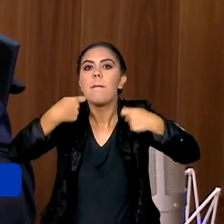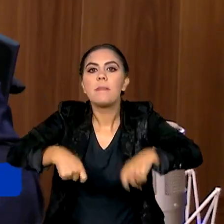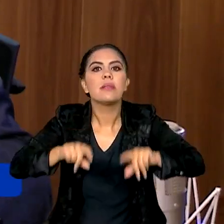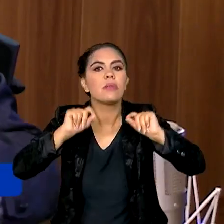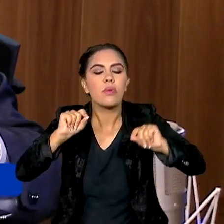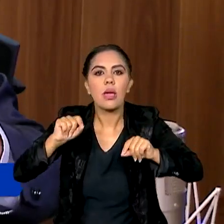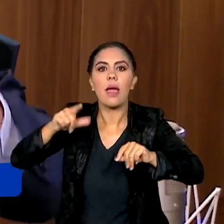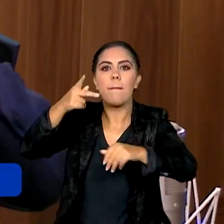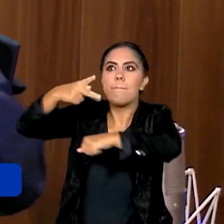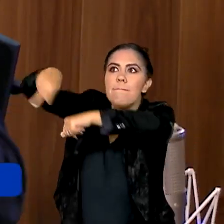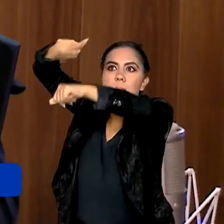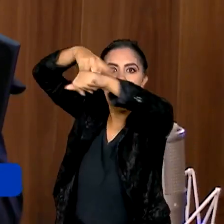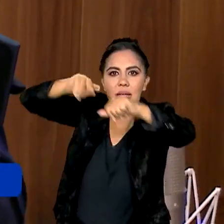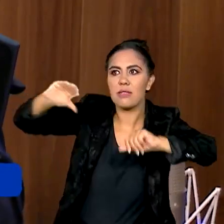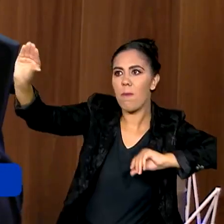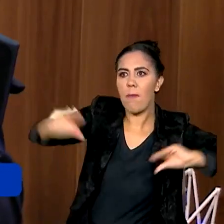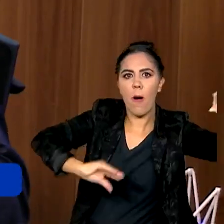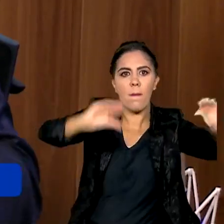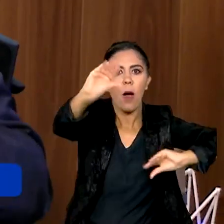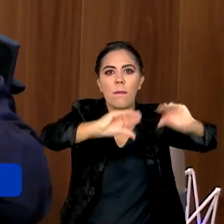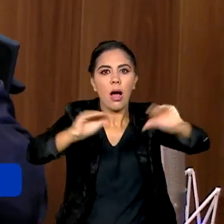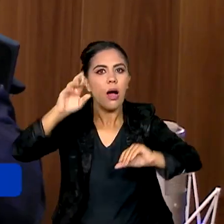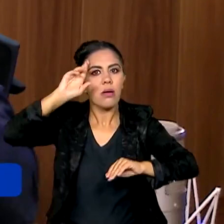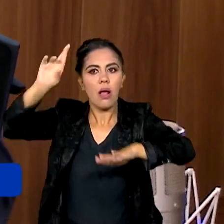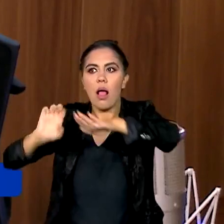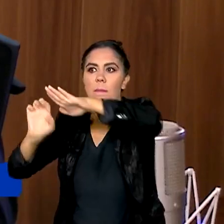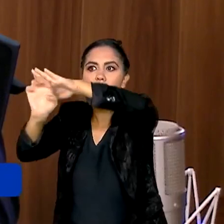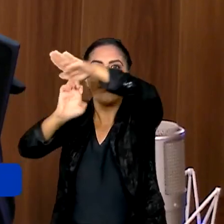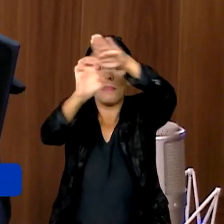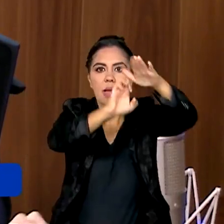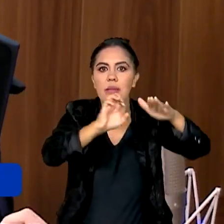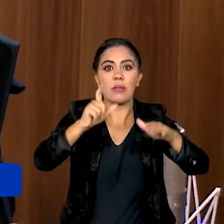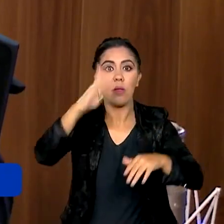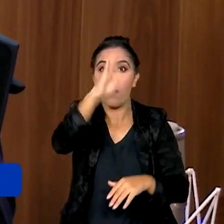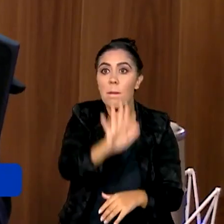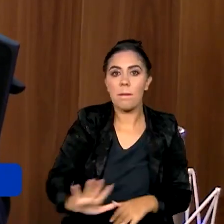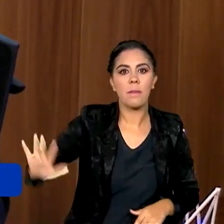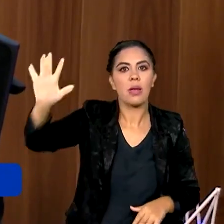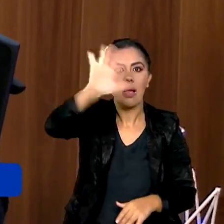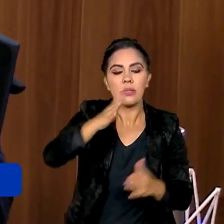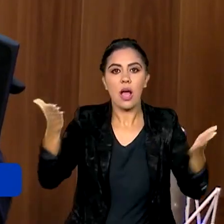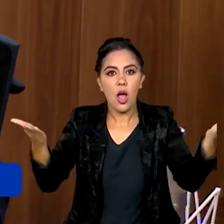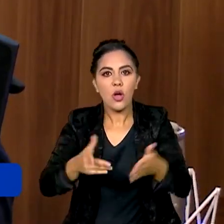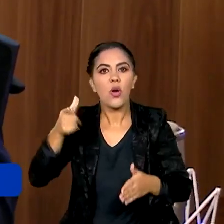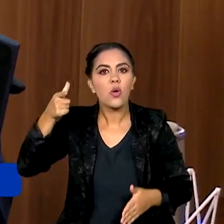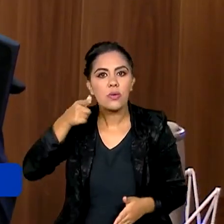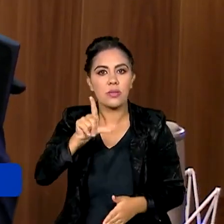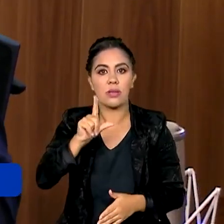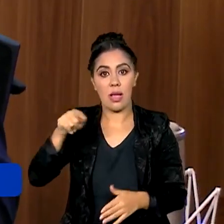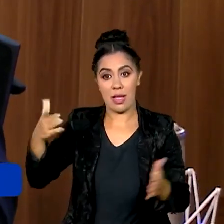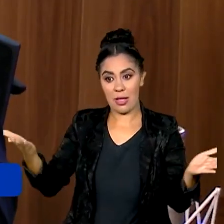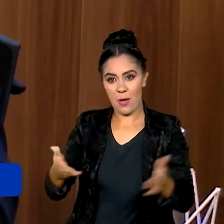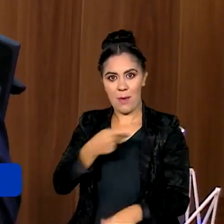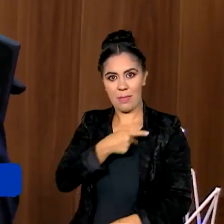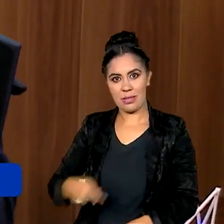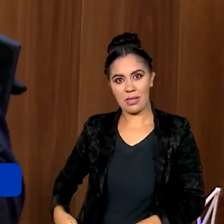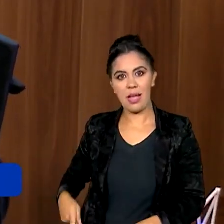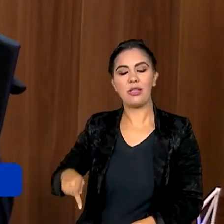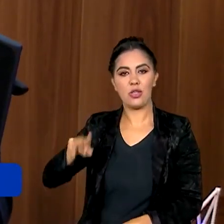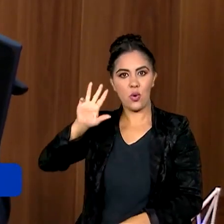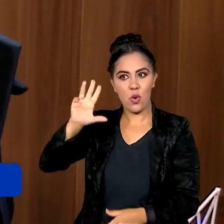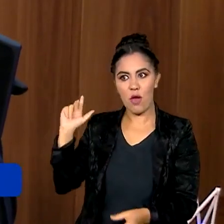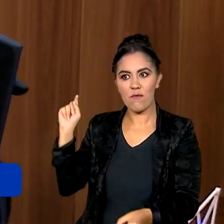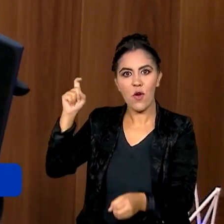países, de outros empresários, e o Brasil se tornou um destino prioritário desde a volta do presidente Lula. Muita